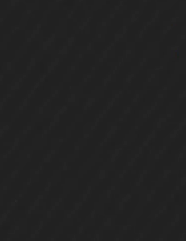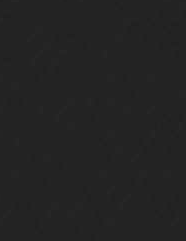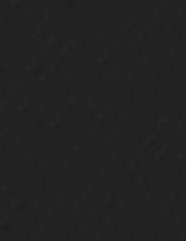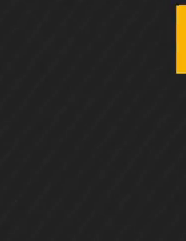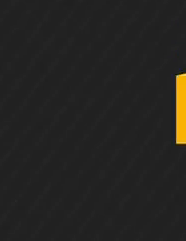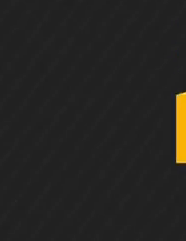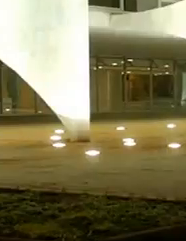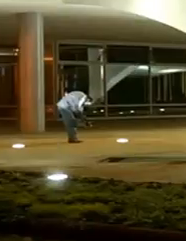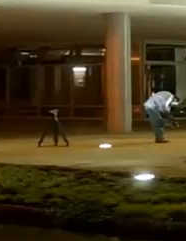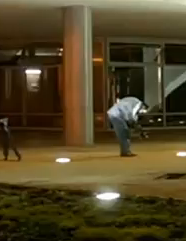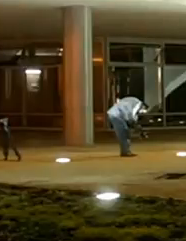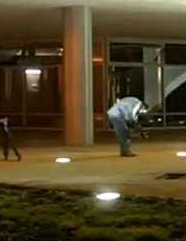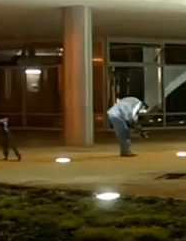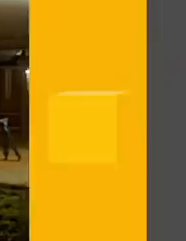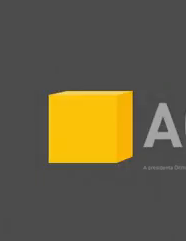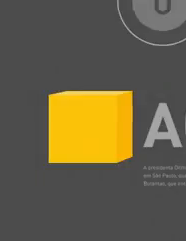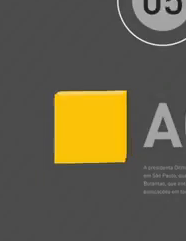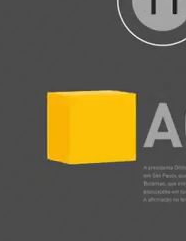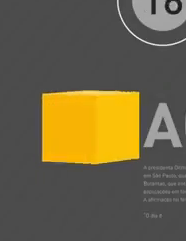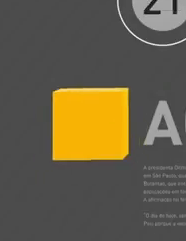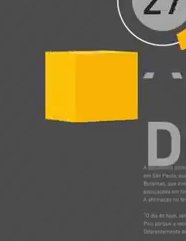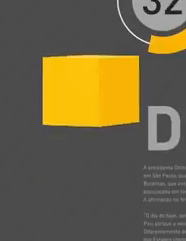E aí